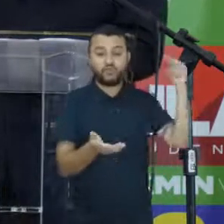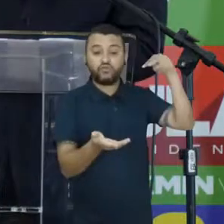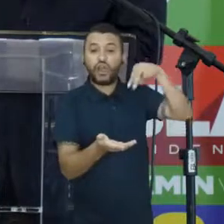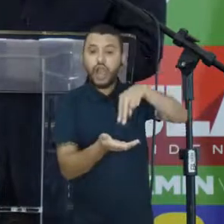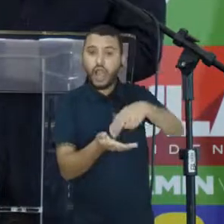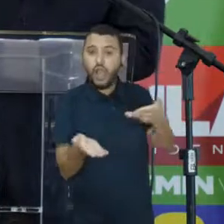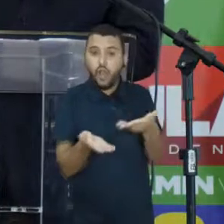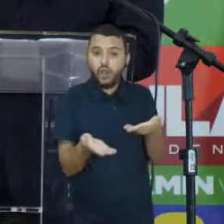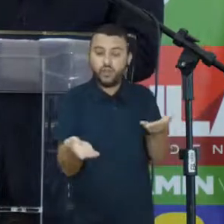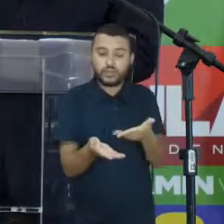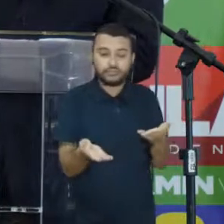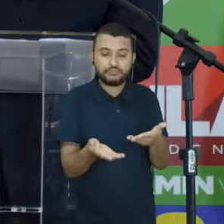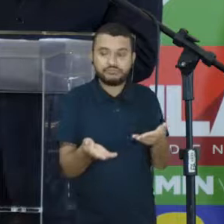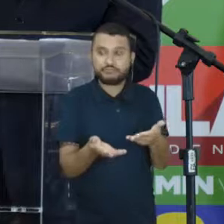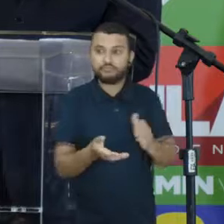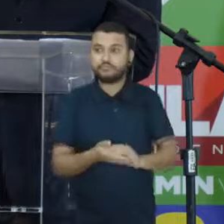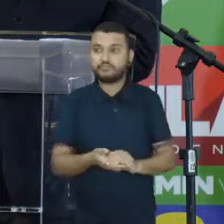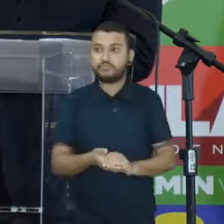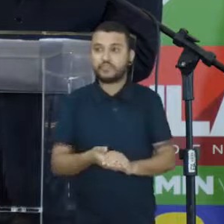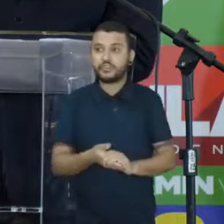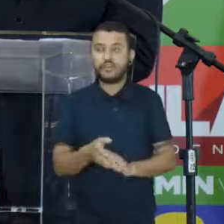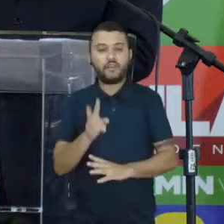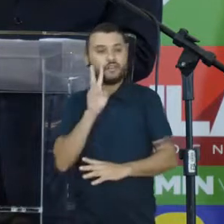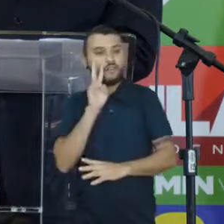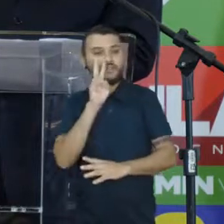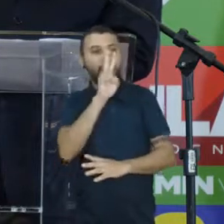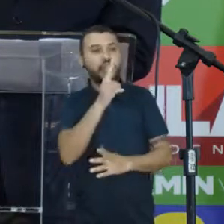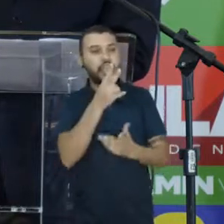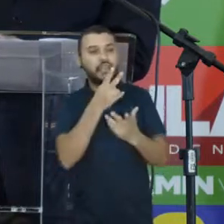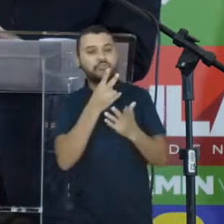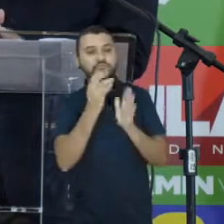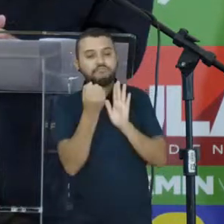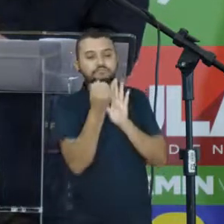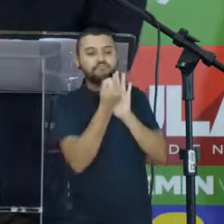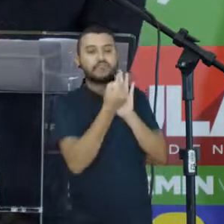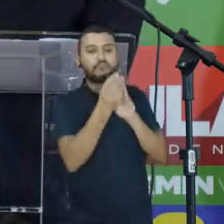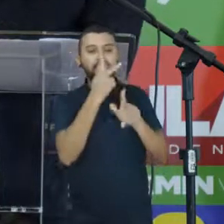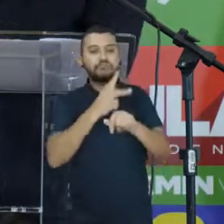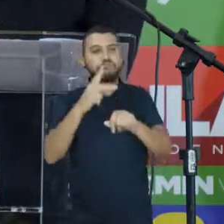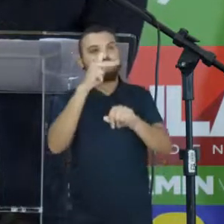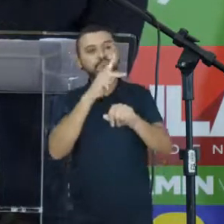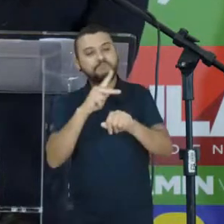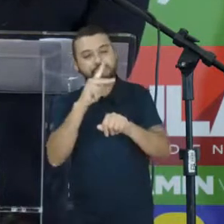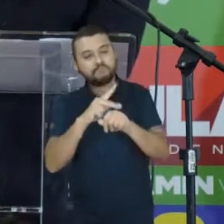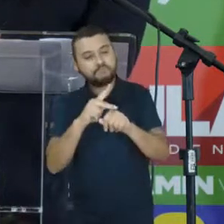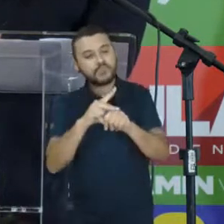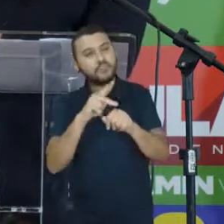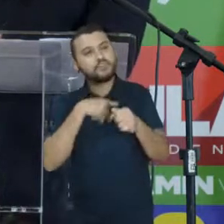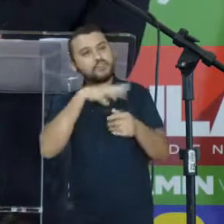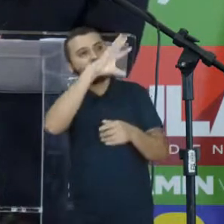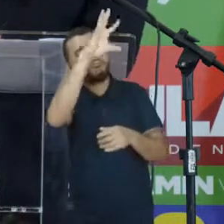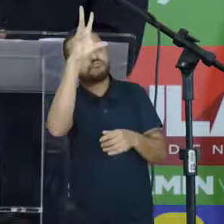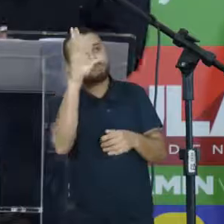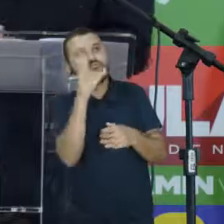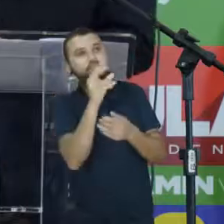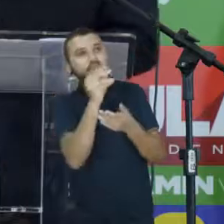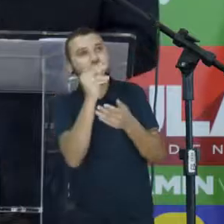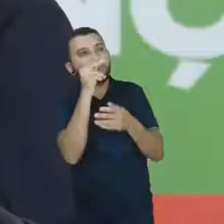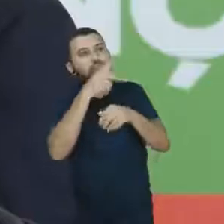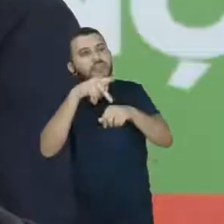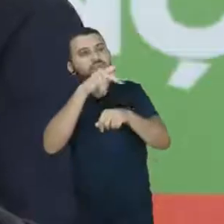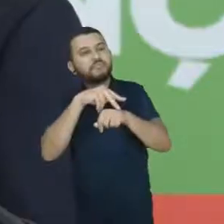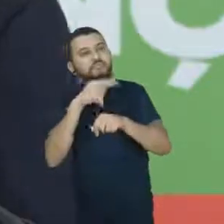olhando o mapa do meu país e eu vejo que todo o avanço que nós